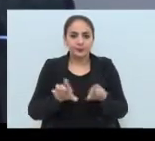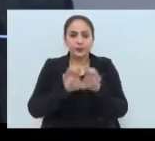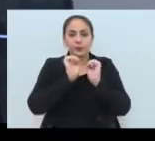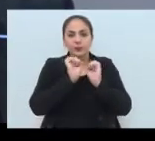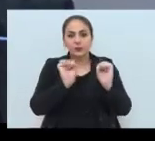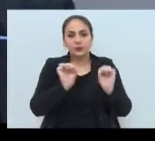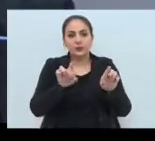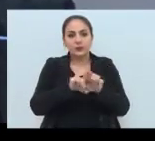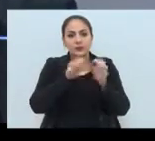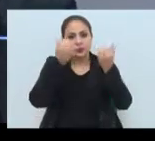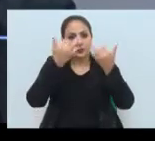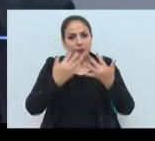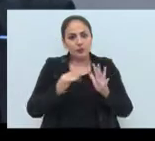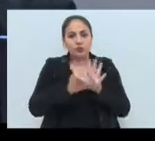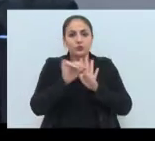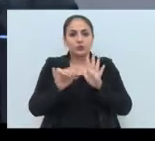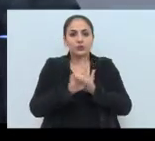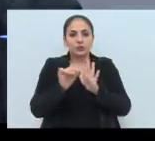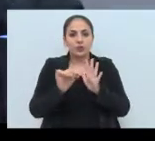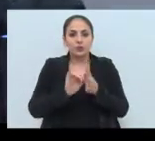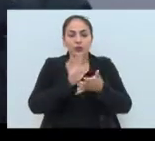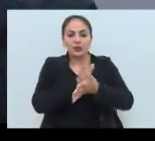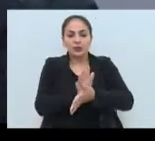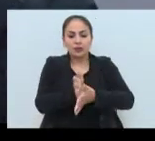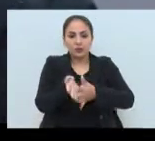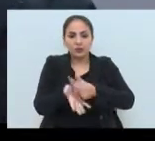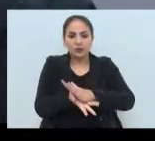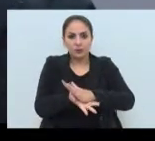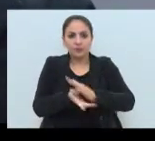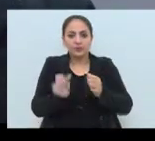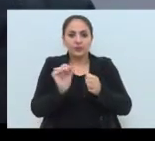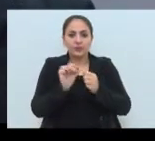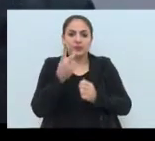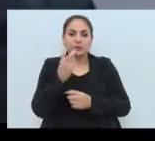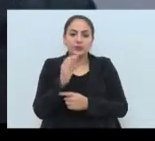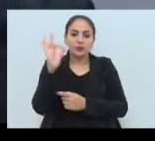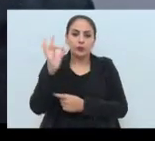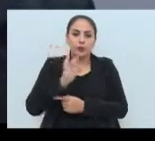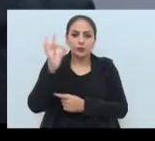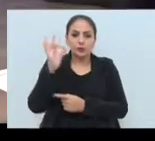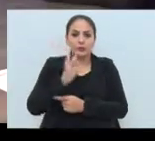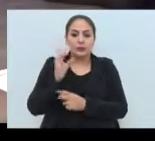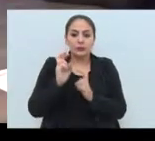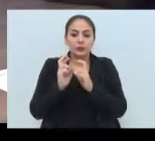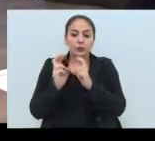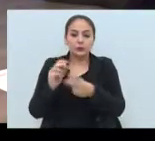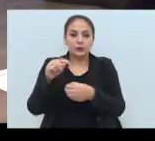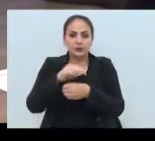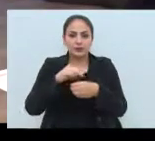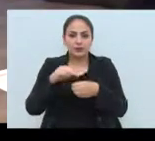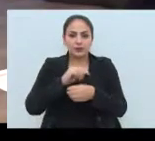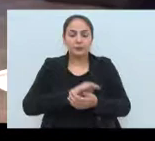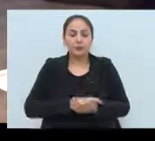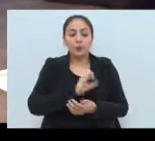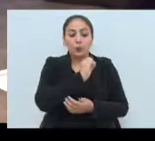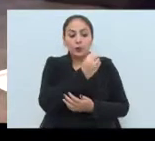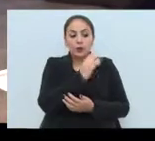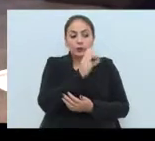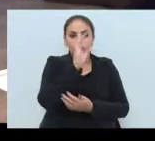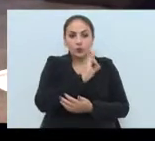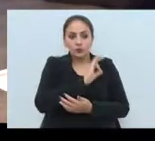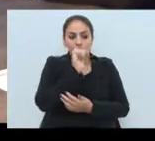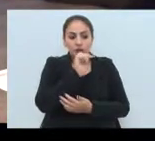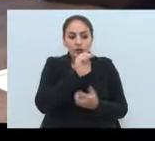também explicou que o edital prevê que a Codepas opere 20% do sistema de transporte da cidade, enquanto os outros